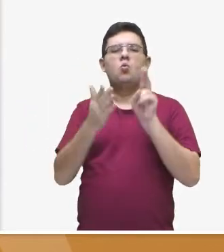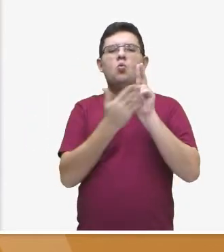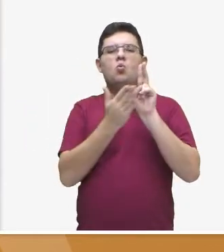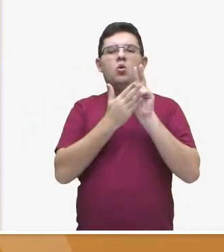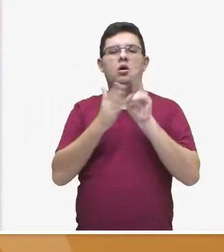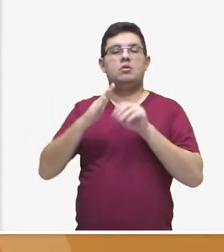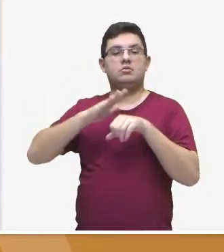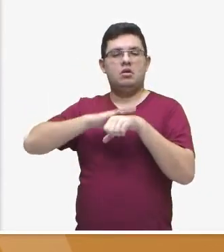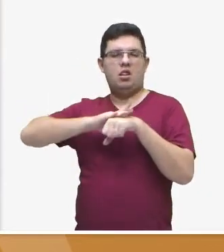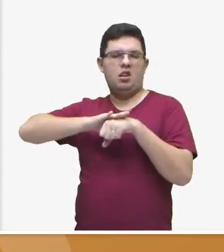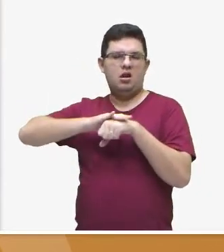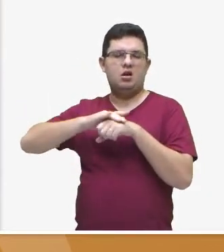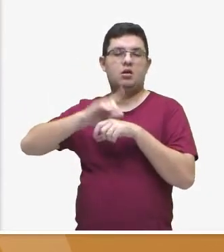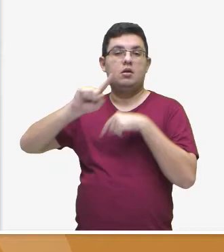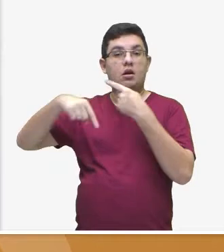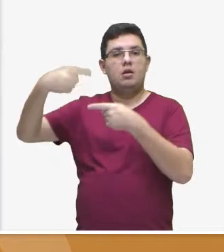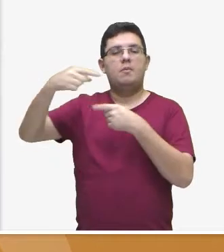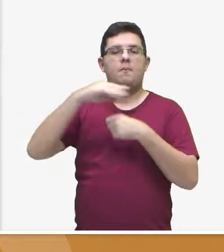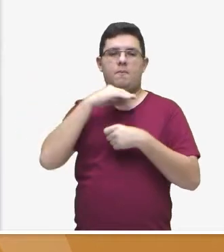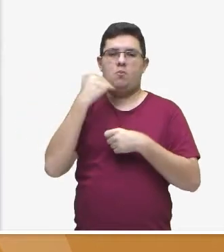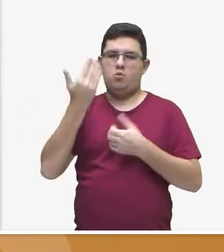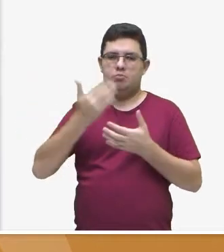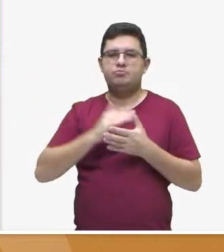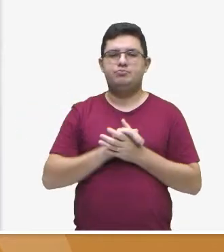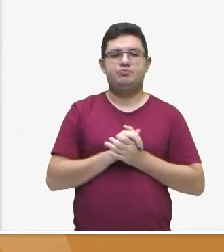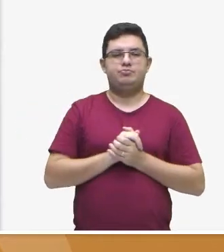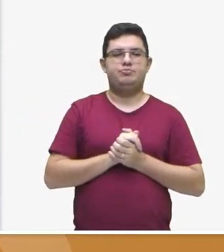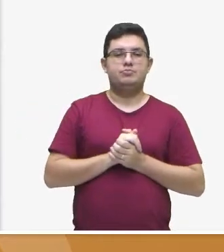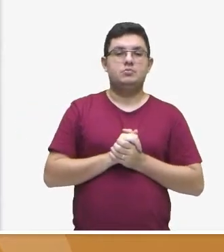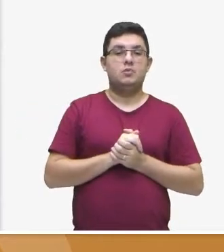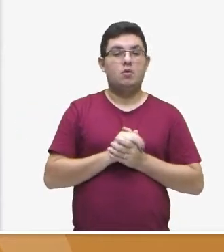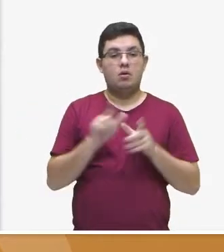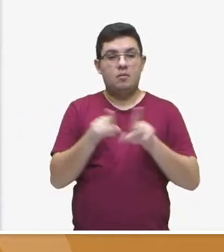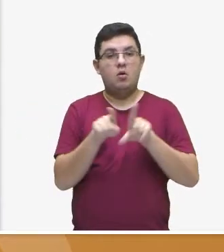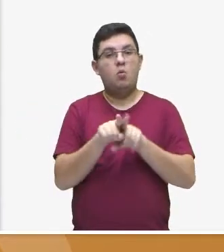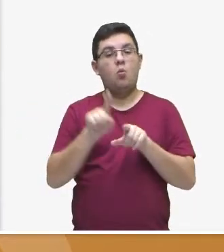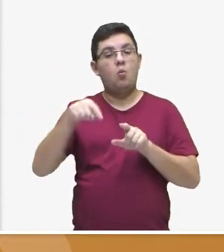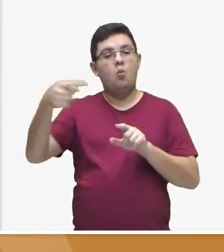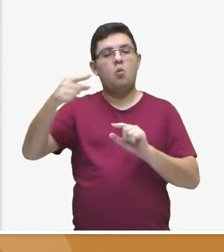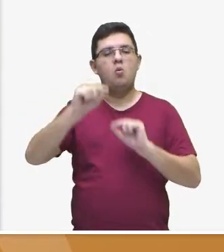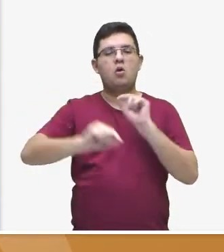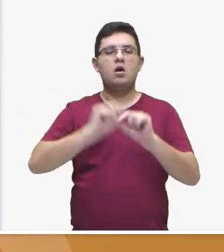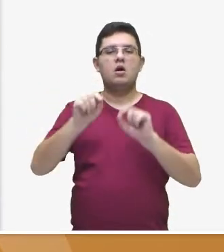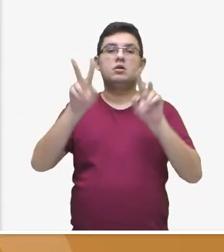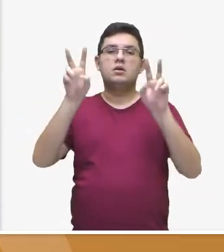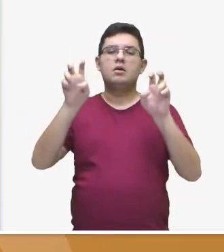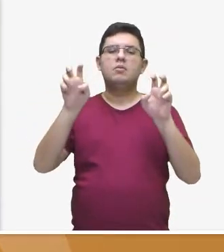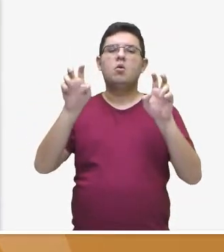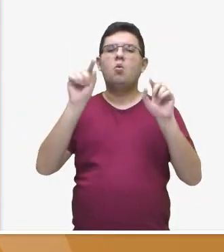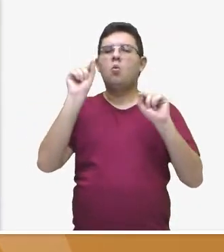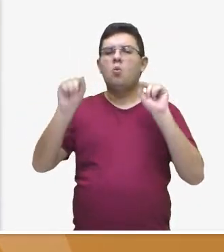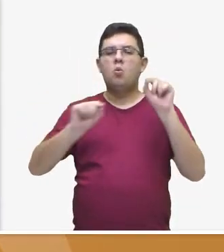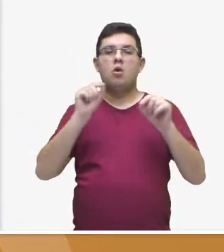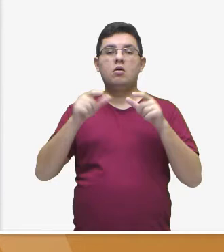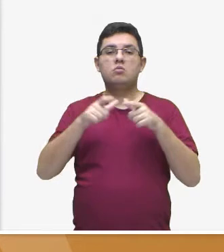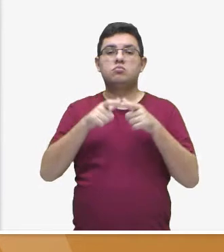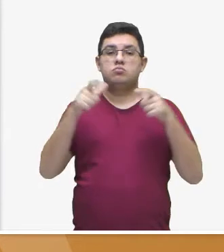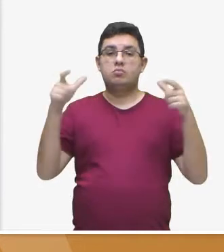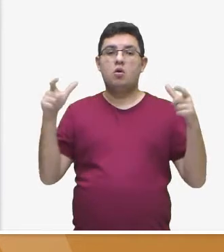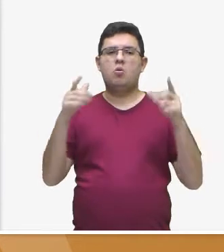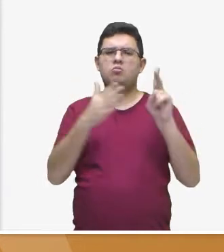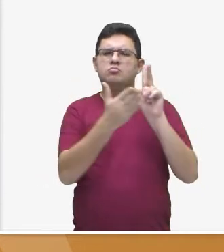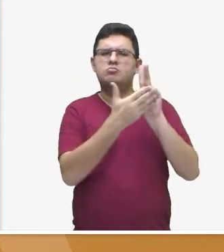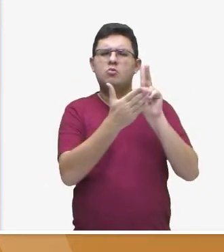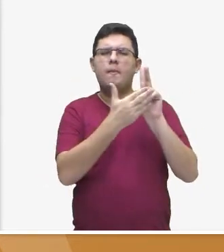europeus. Outro quesito que causou a mortalidade e a mortandade, né, desses indígenas